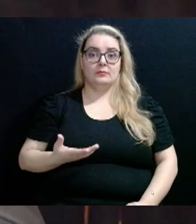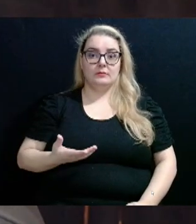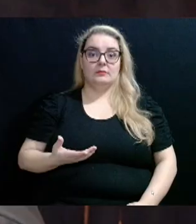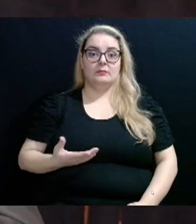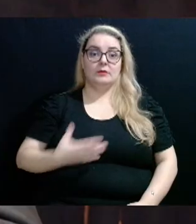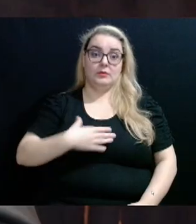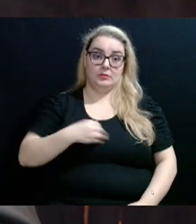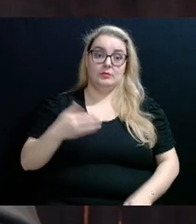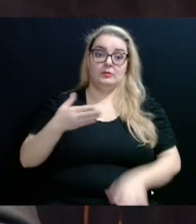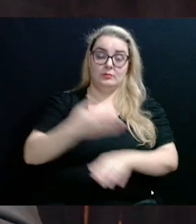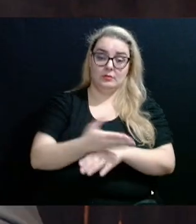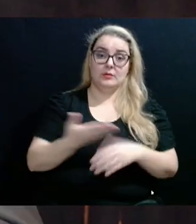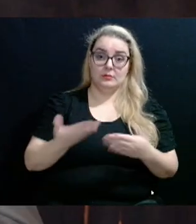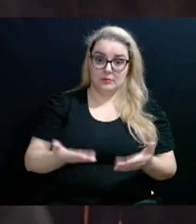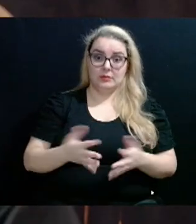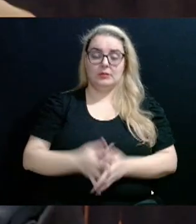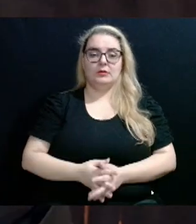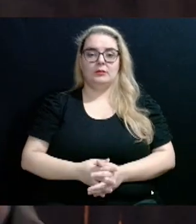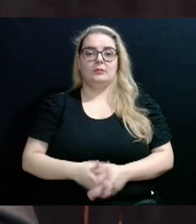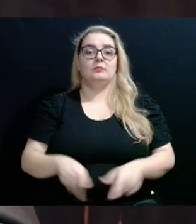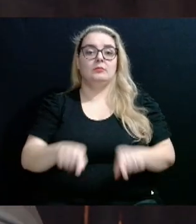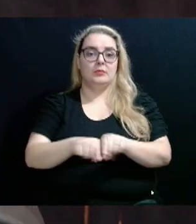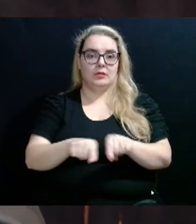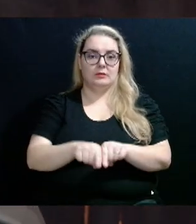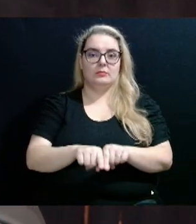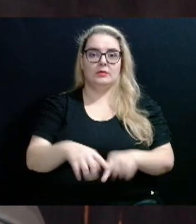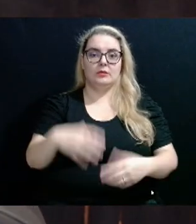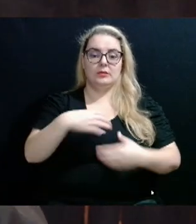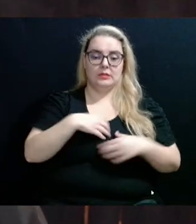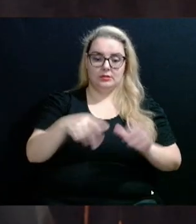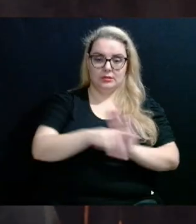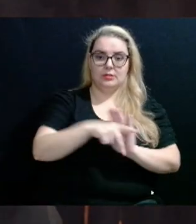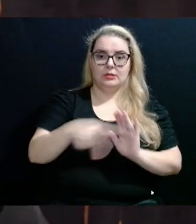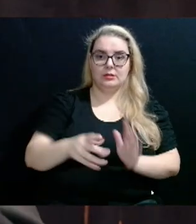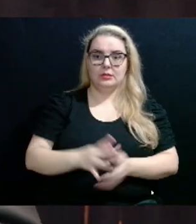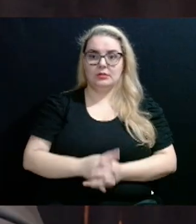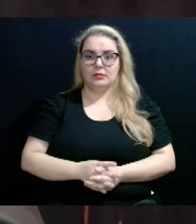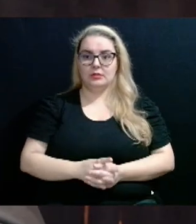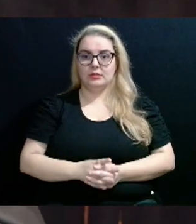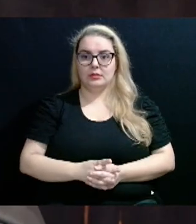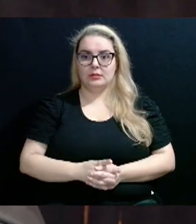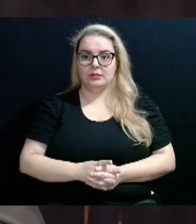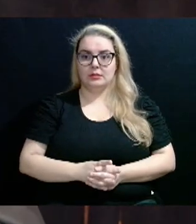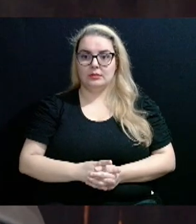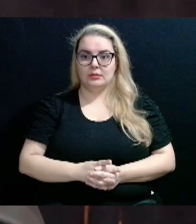tem a questão do senso de pertencimento, né? Todo mundo na escola conversa sobre isso, todo mundo quer